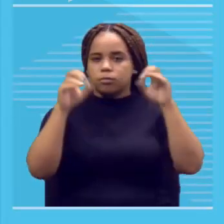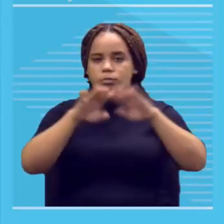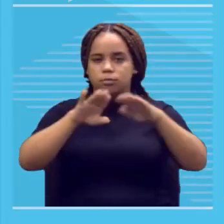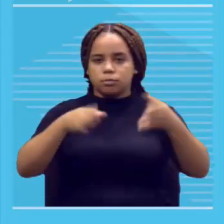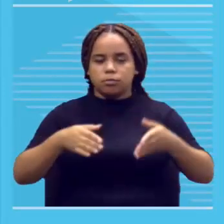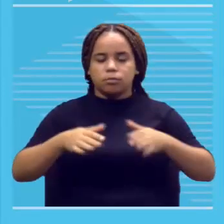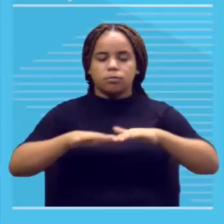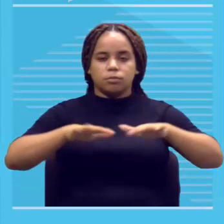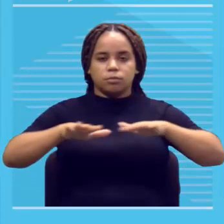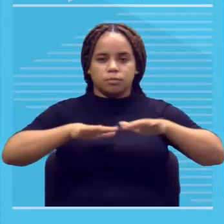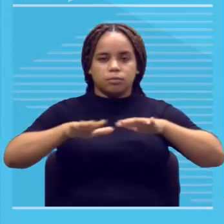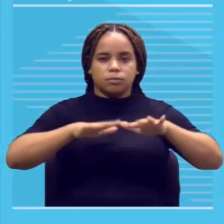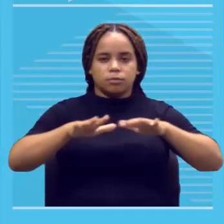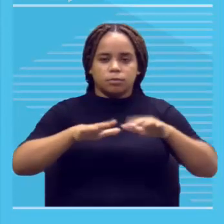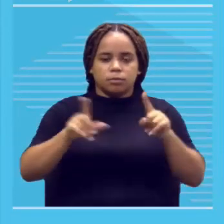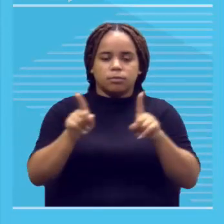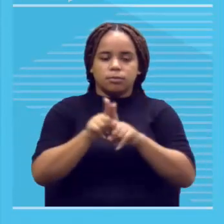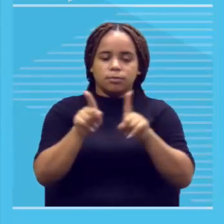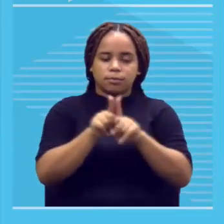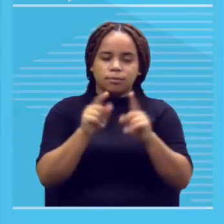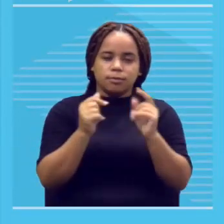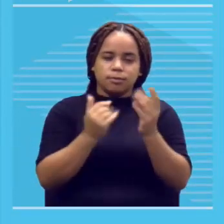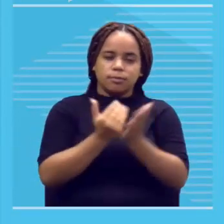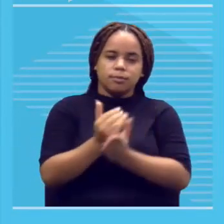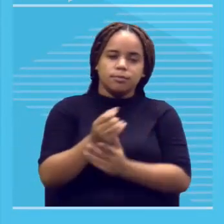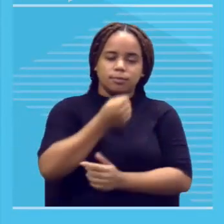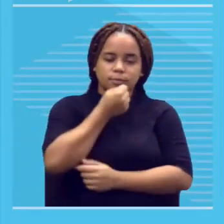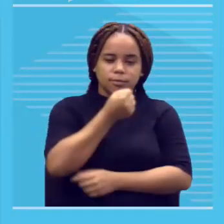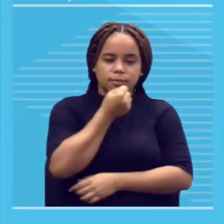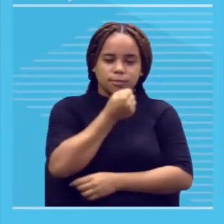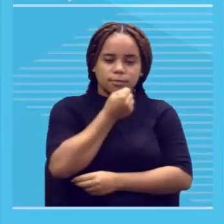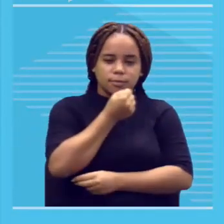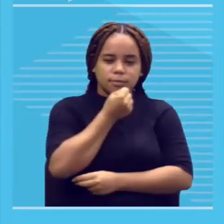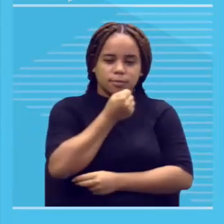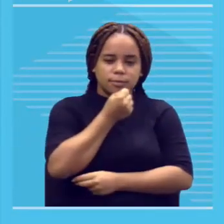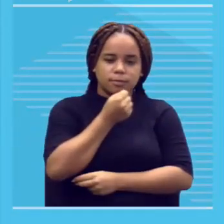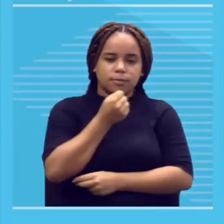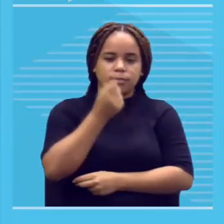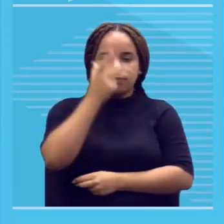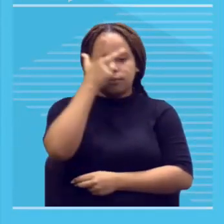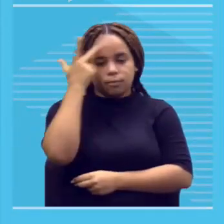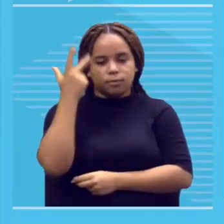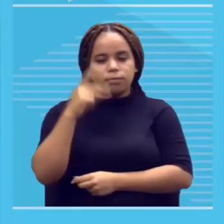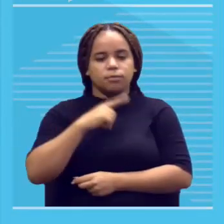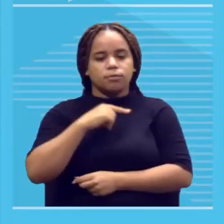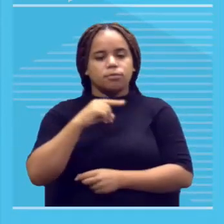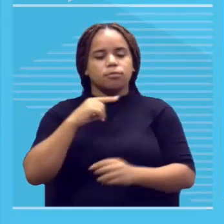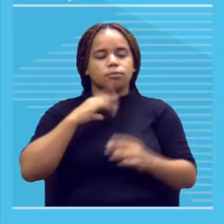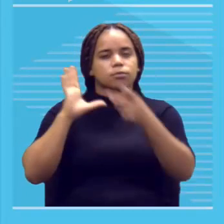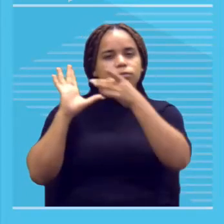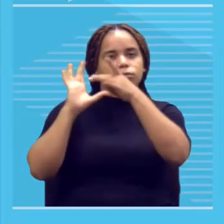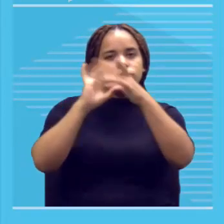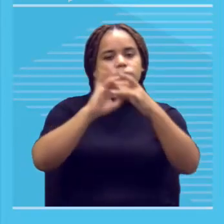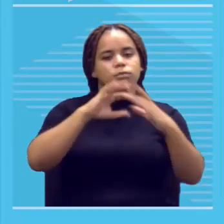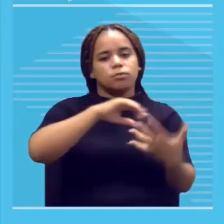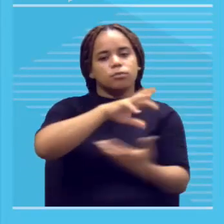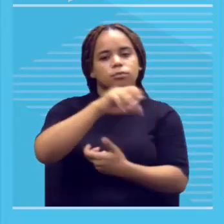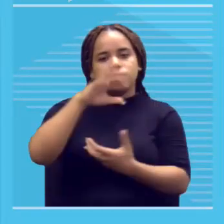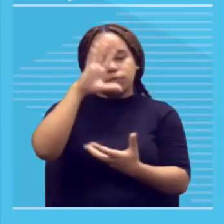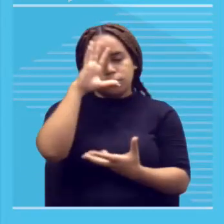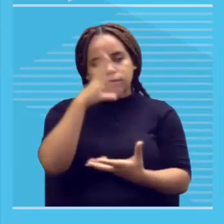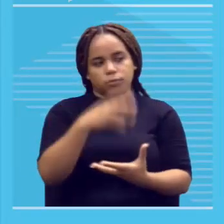começou também a entrevistar pessoas que afirmavam ter contato com o mundo espiritual bom